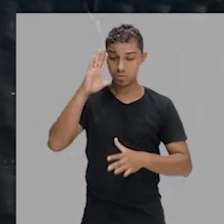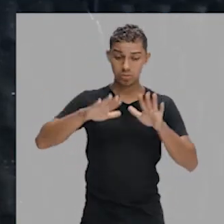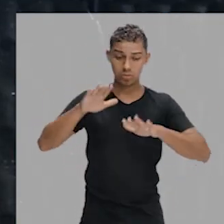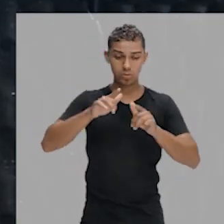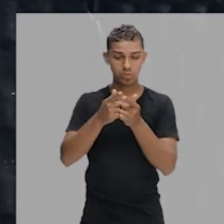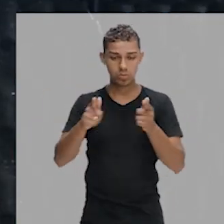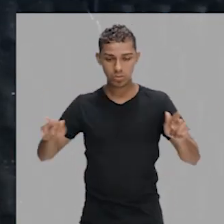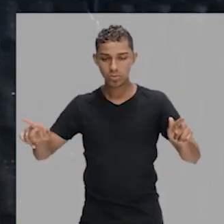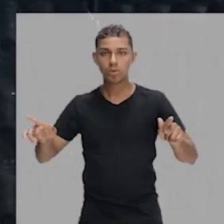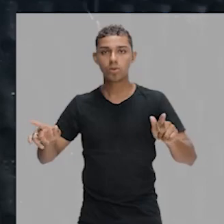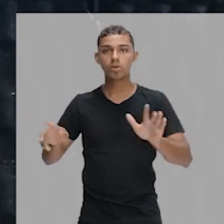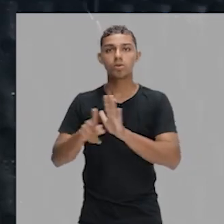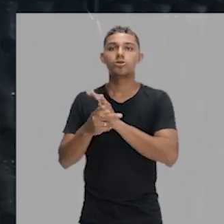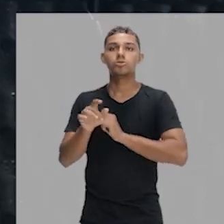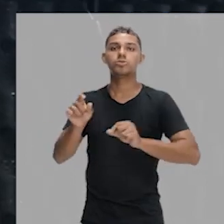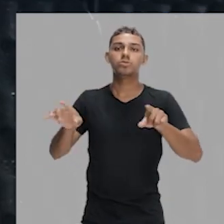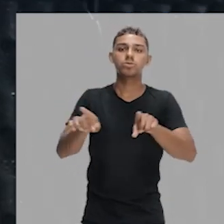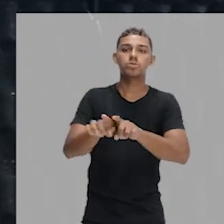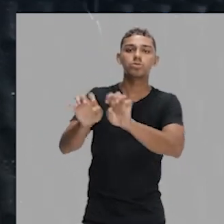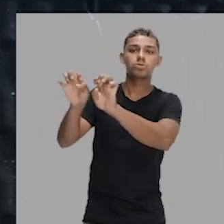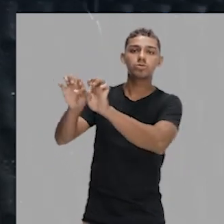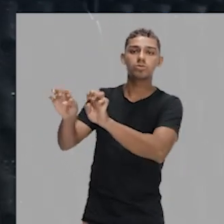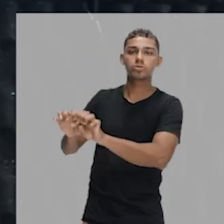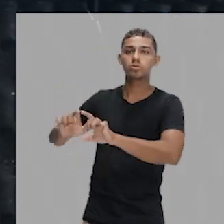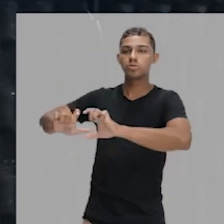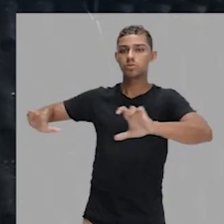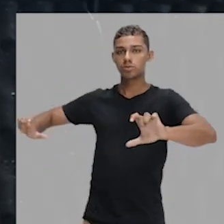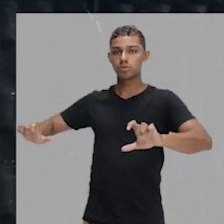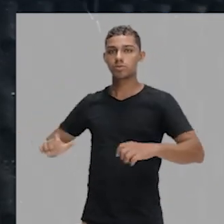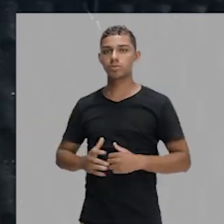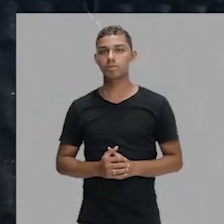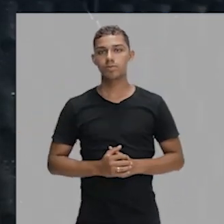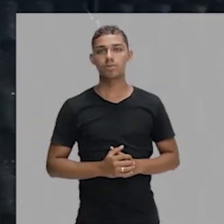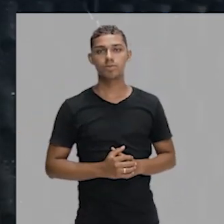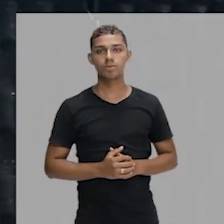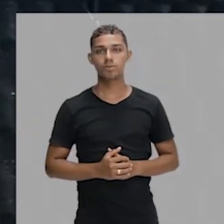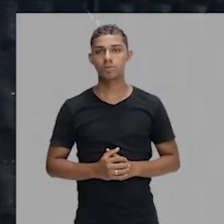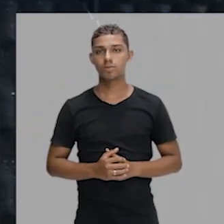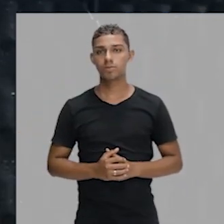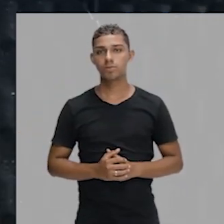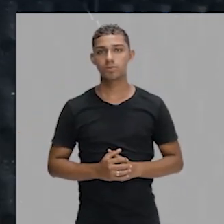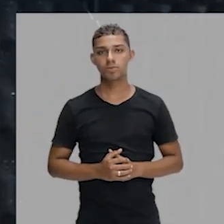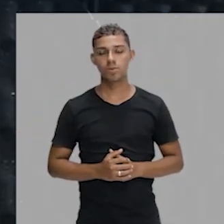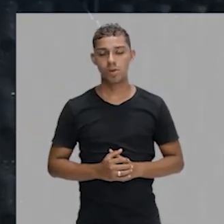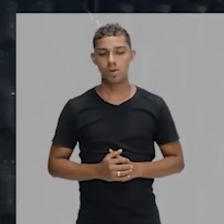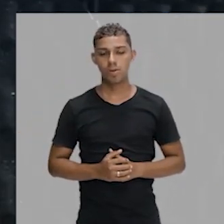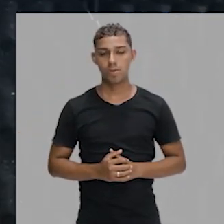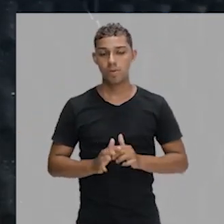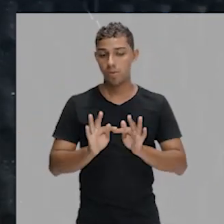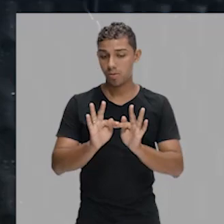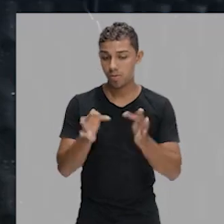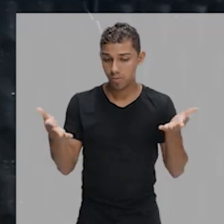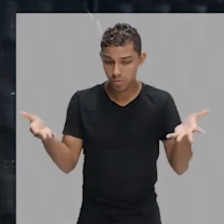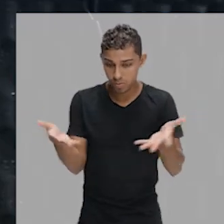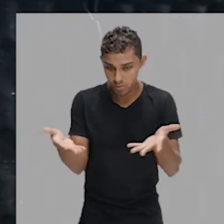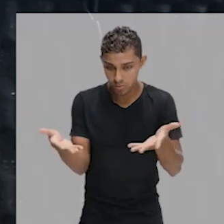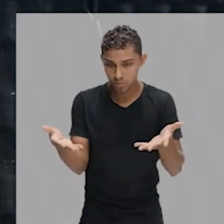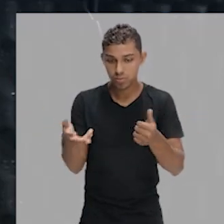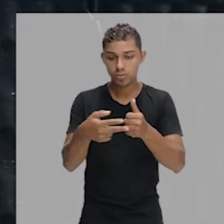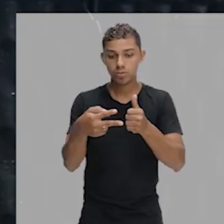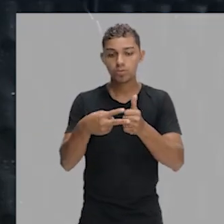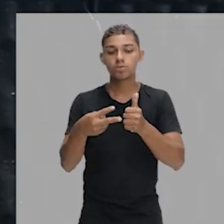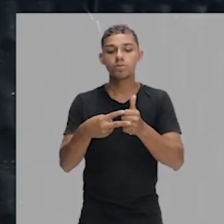a gramática, e ele vai te ajudar na estruturação das frases. No simple present, os verbos